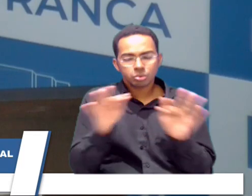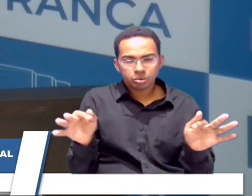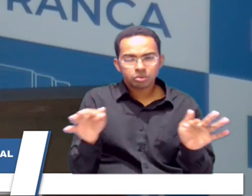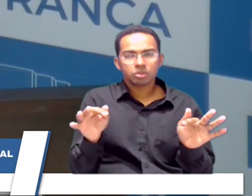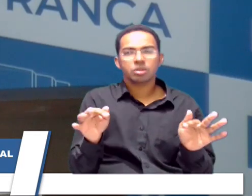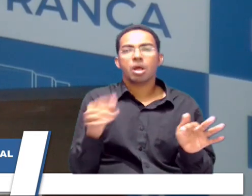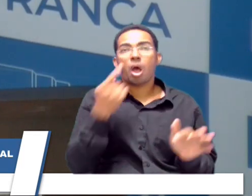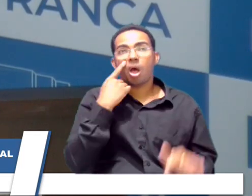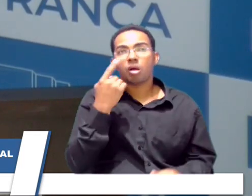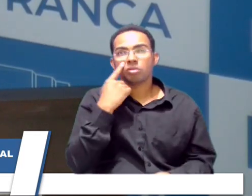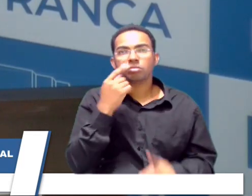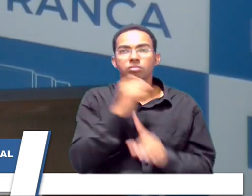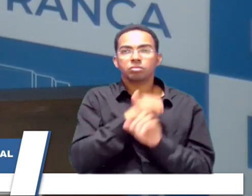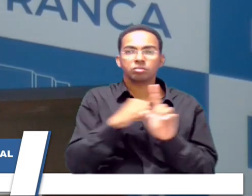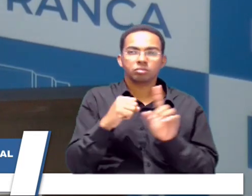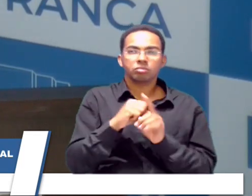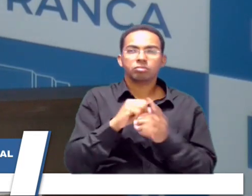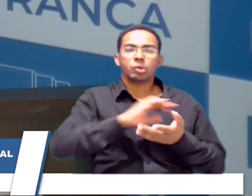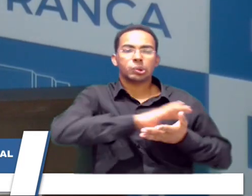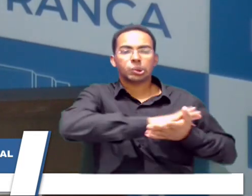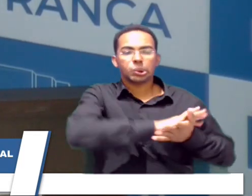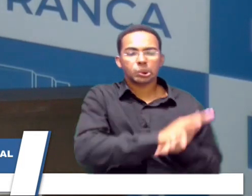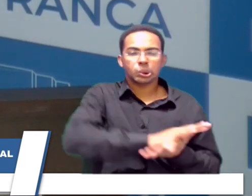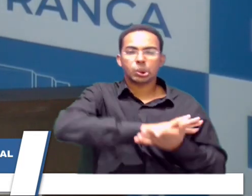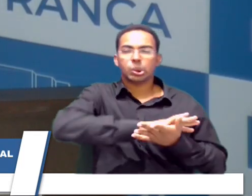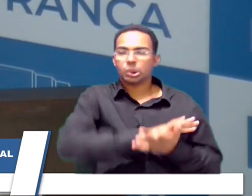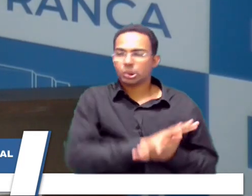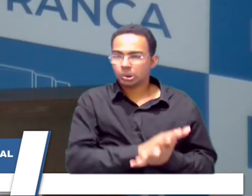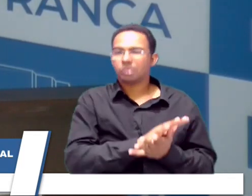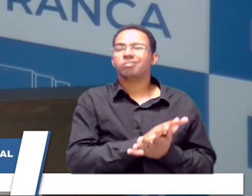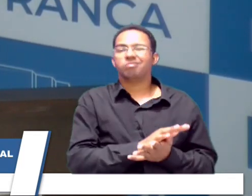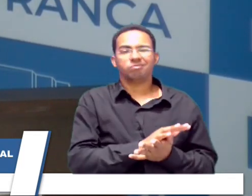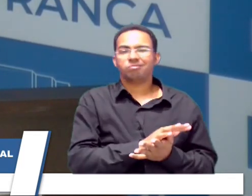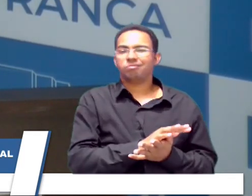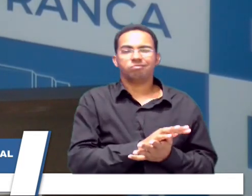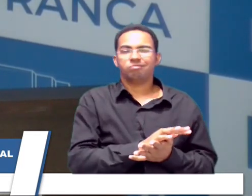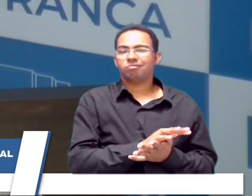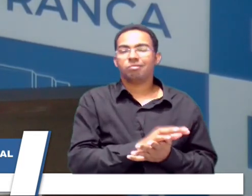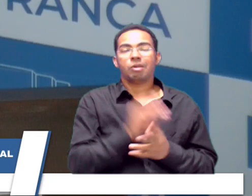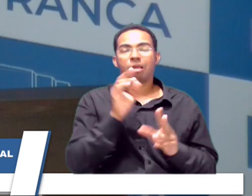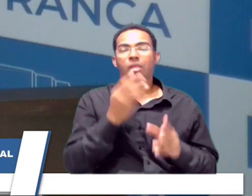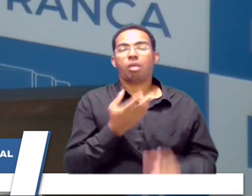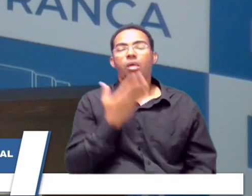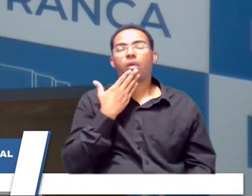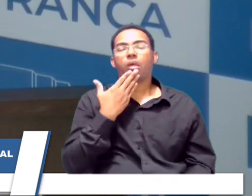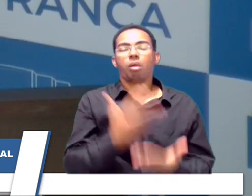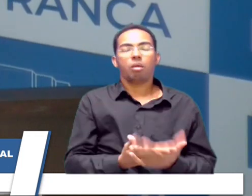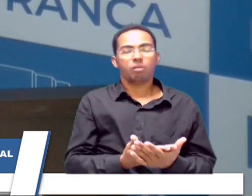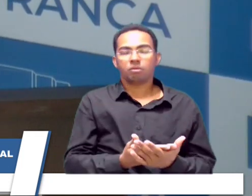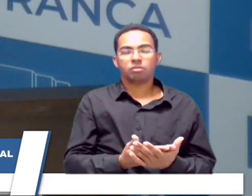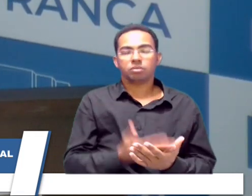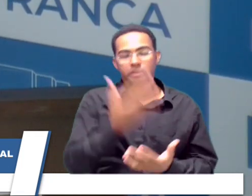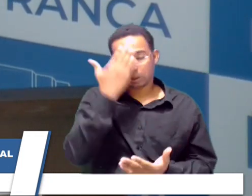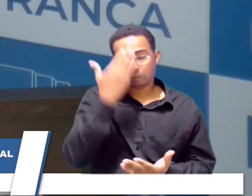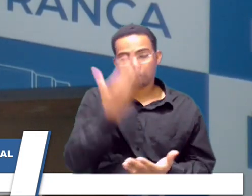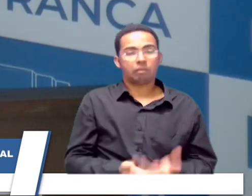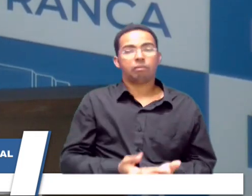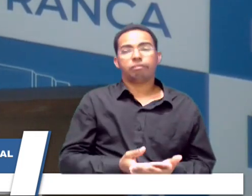vê uma sociedade cheia de preconceito, a gente fica abismado, nós não acreditamos